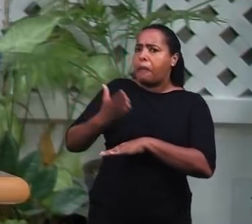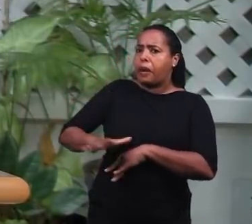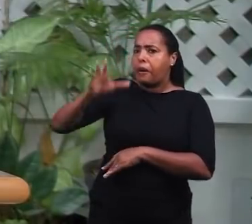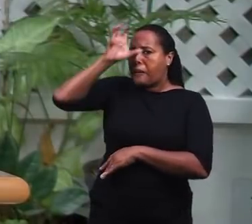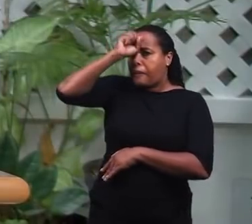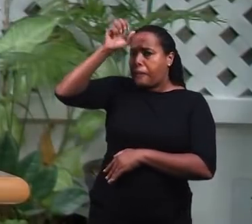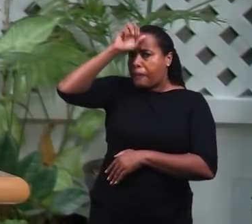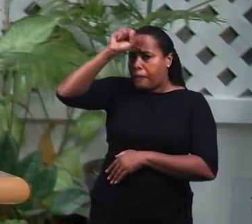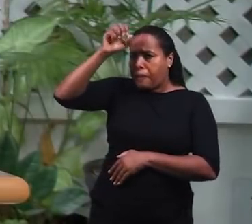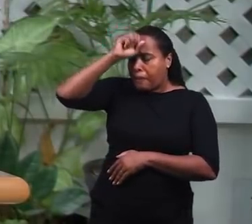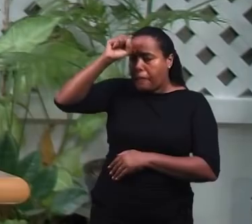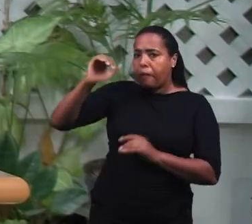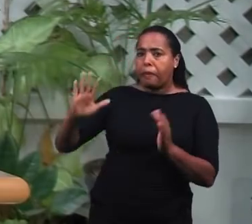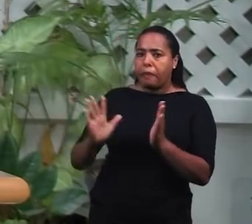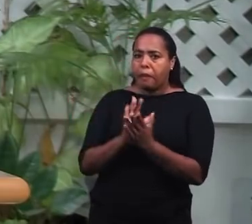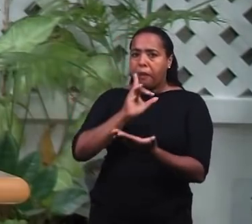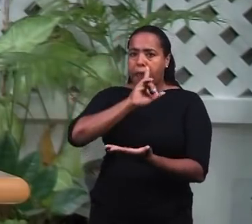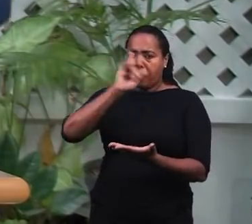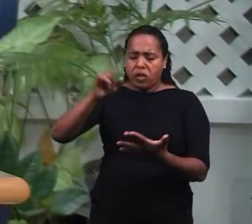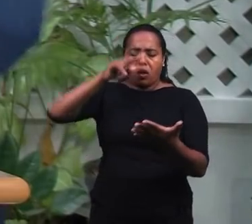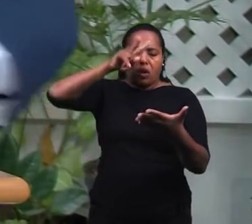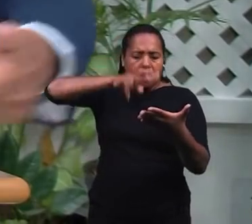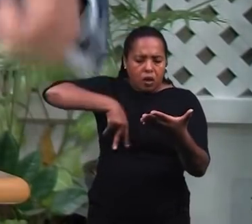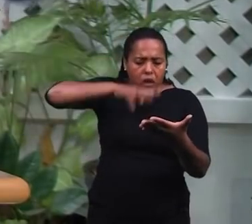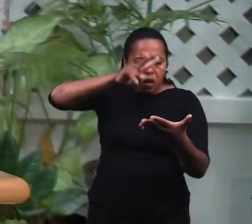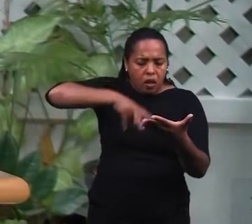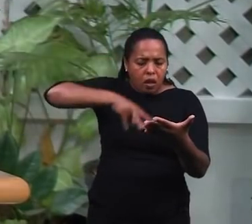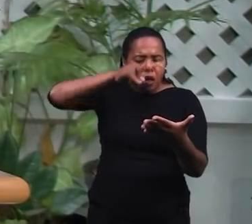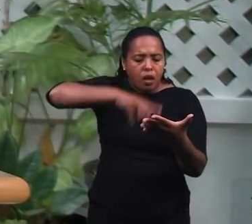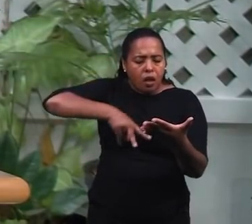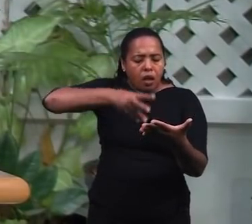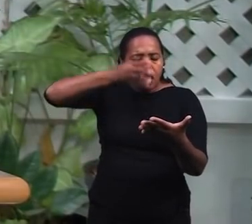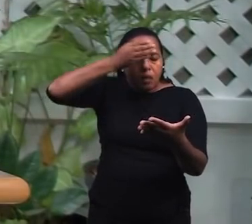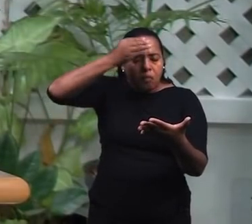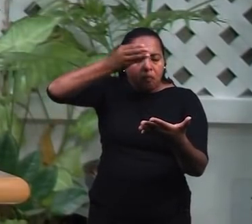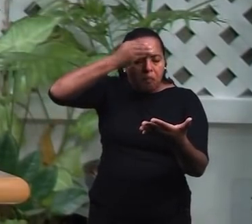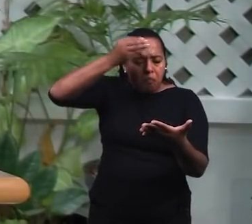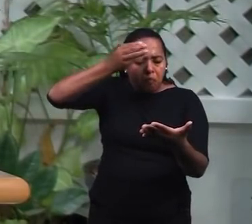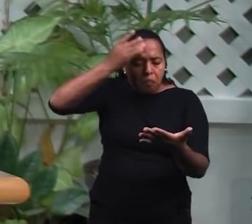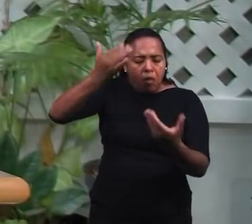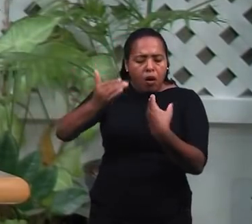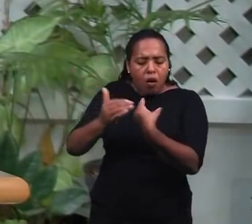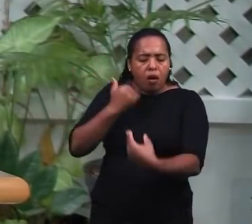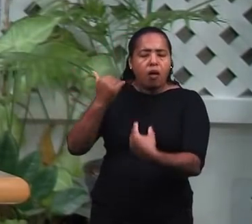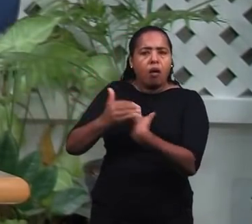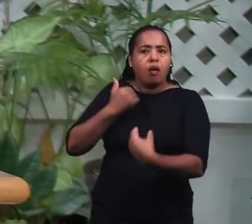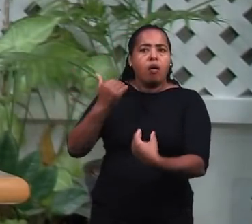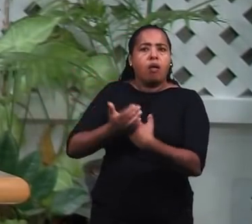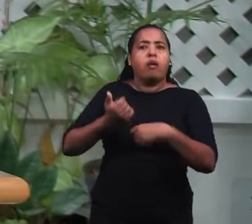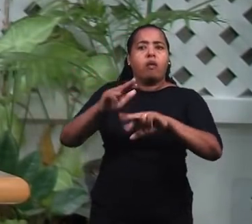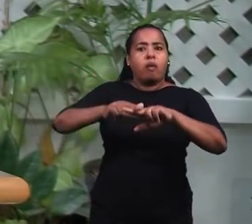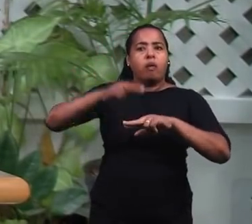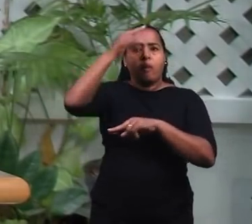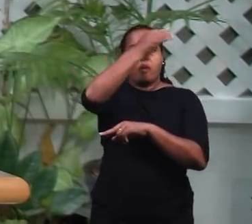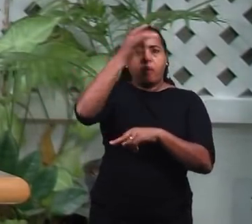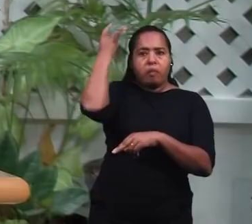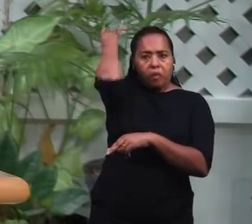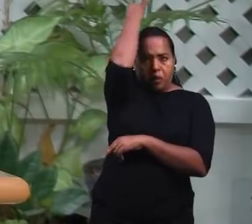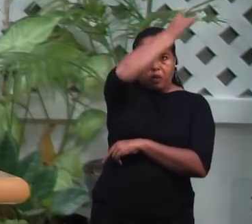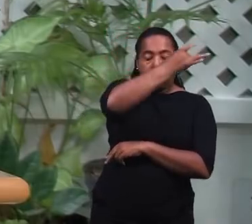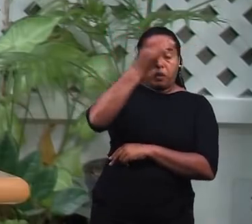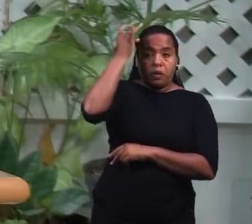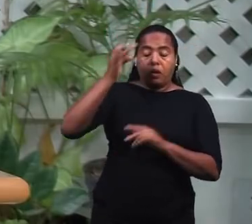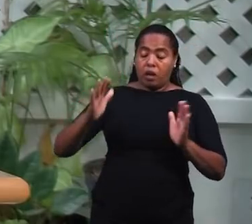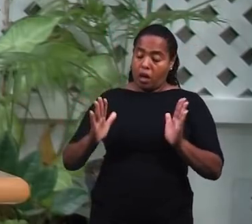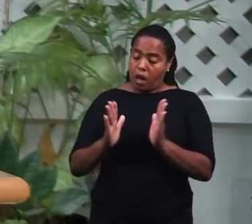Deus. Da palavra de Deus. Aquilo que ele está lendo, aquilo que ele está sendo orientado pelo Espírito